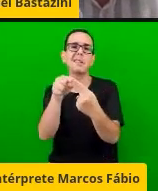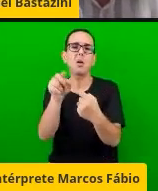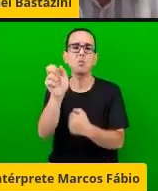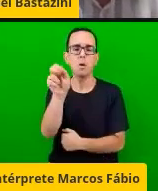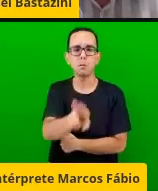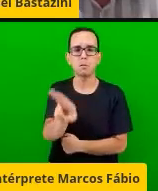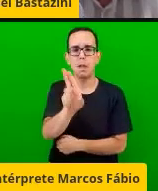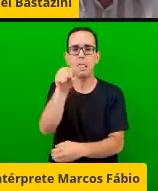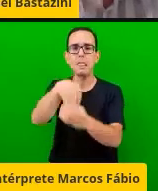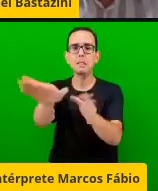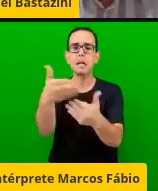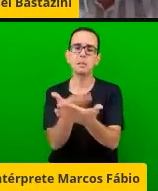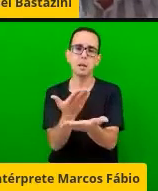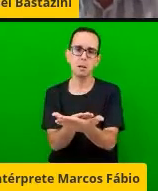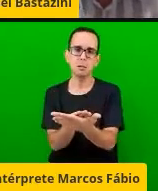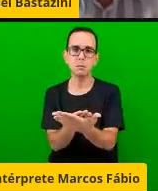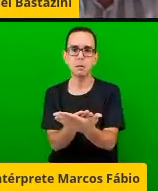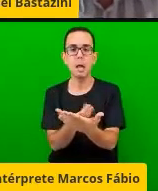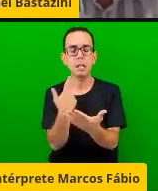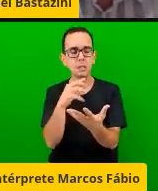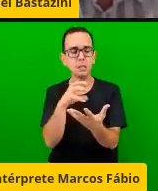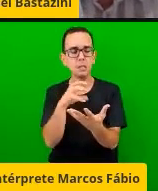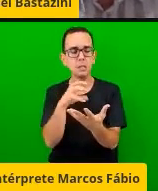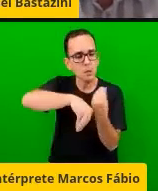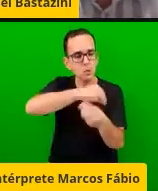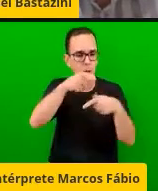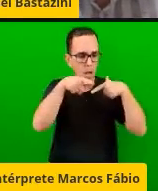de aula. Então, a gente faz uma mescla daquela linguagem